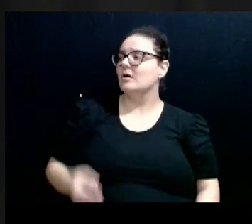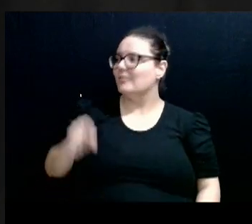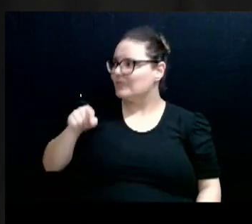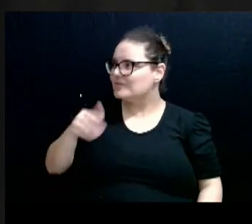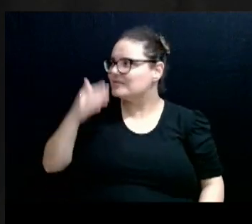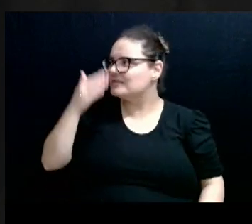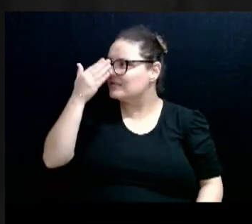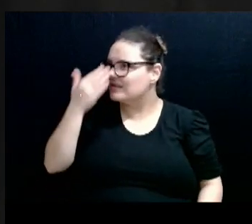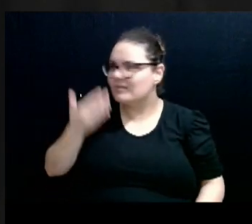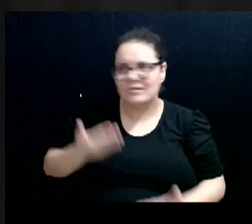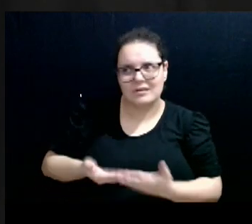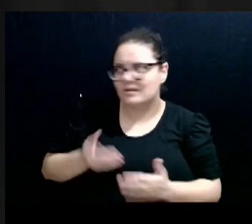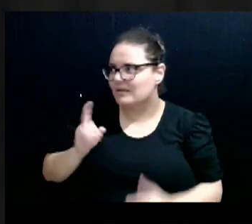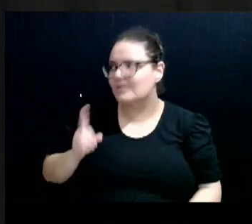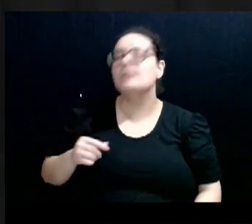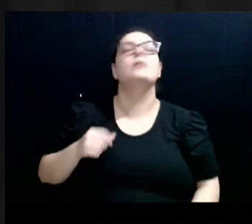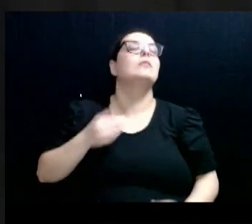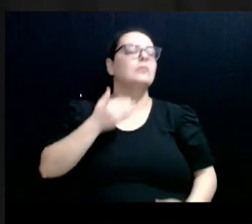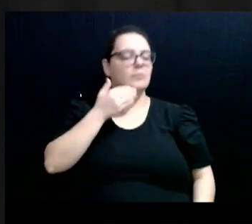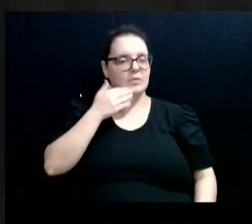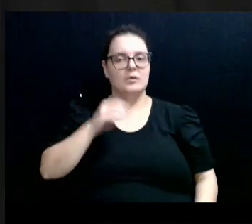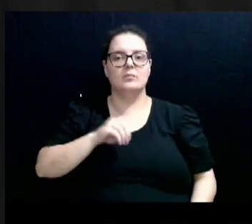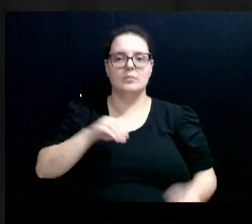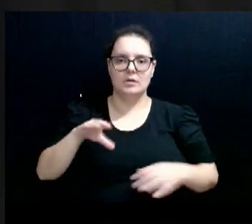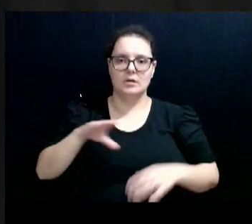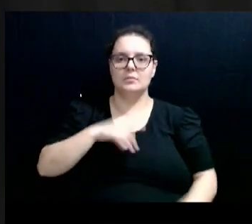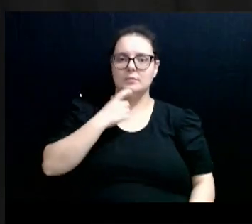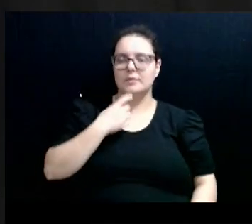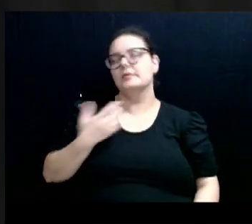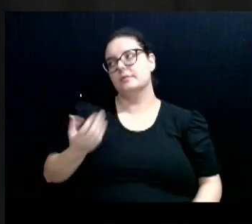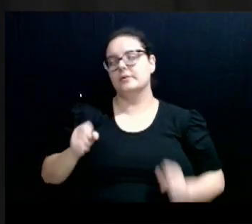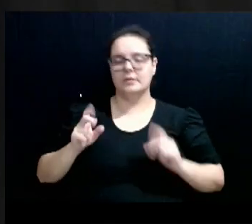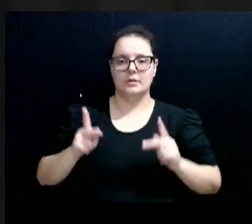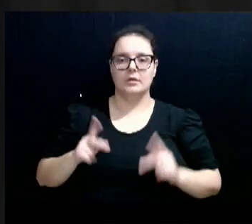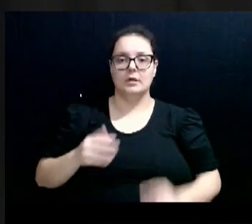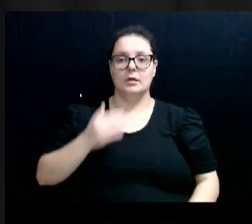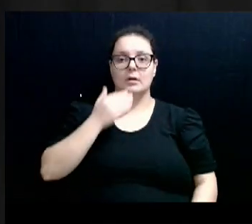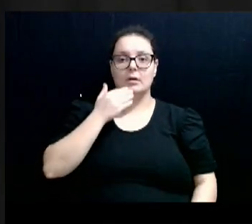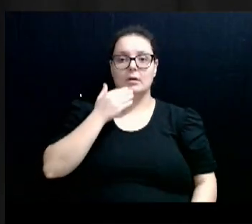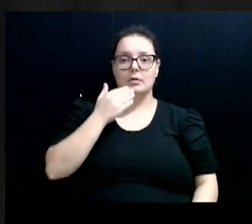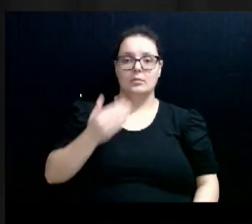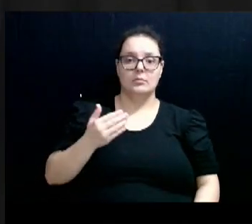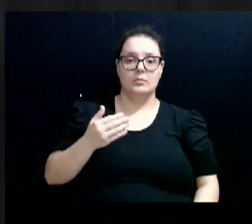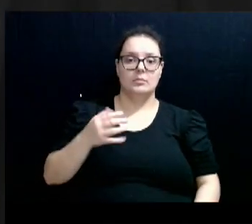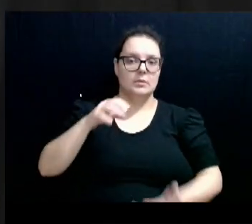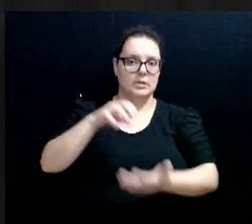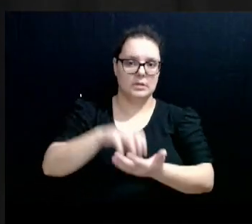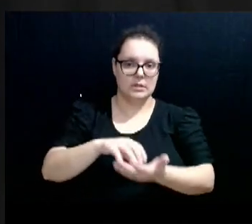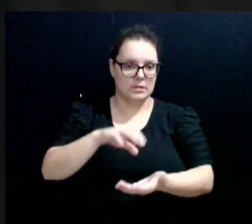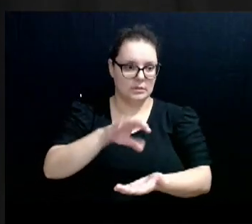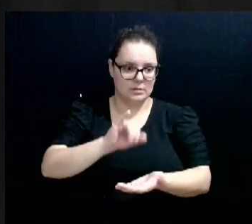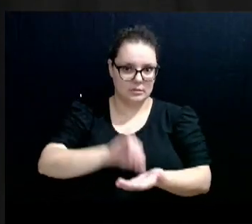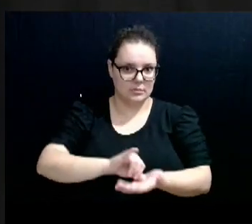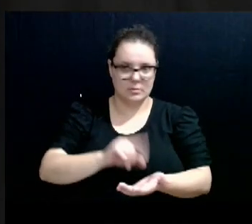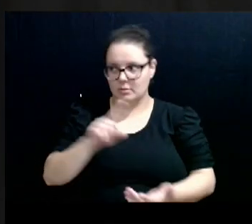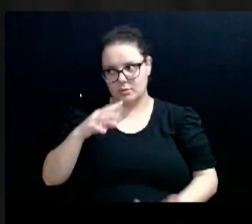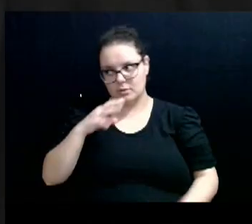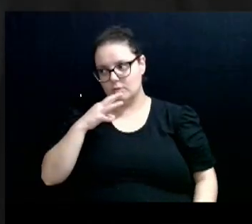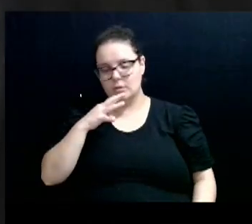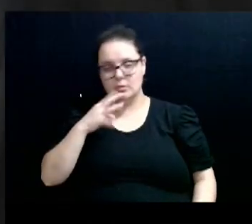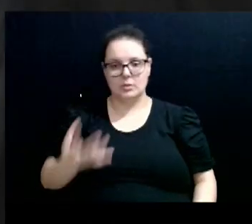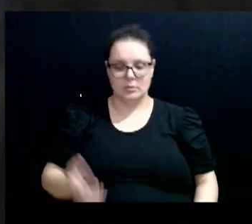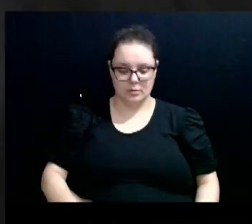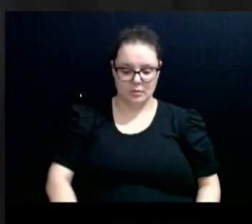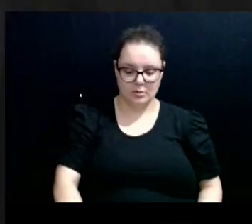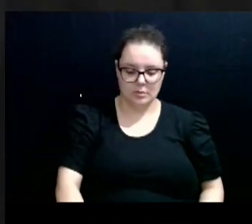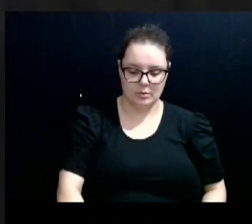Ela falou, tá bom, então pede. Aí eu pedi só para as cidades centrais, porque eu não conhecia Campinas. Então eu conhecia o centro. Tá. Então eu